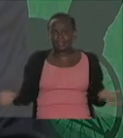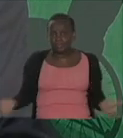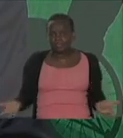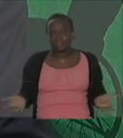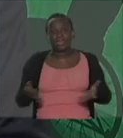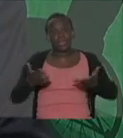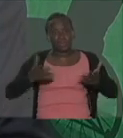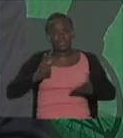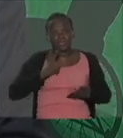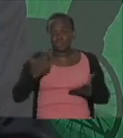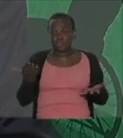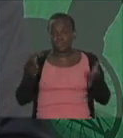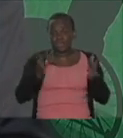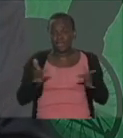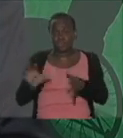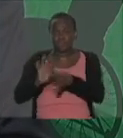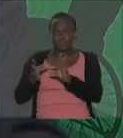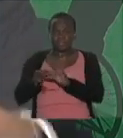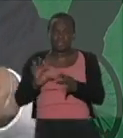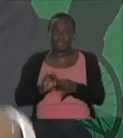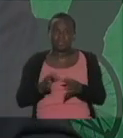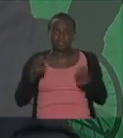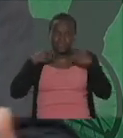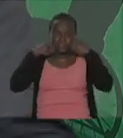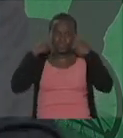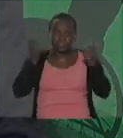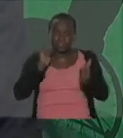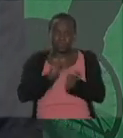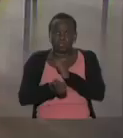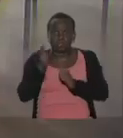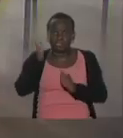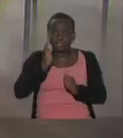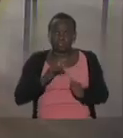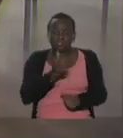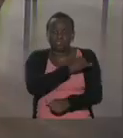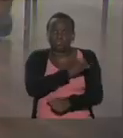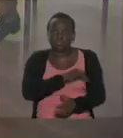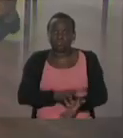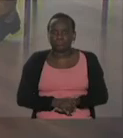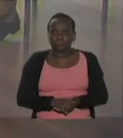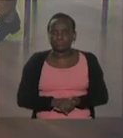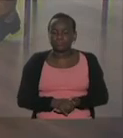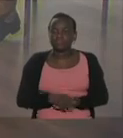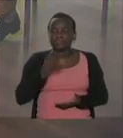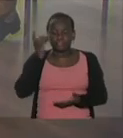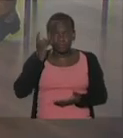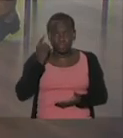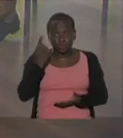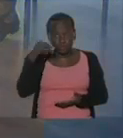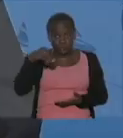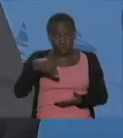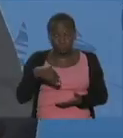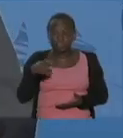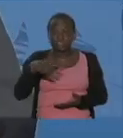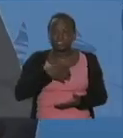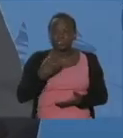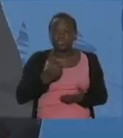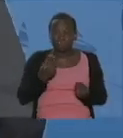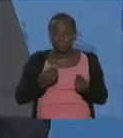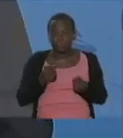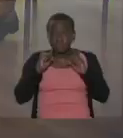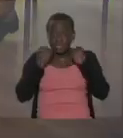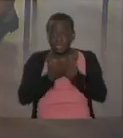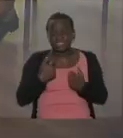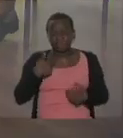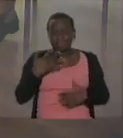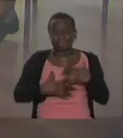largado o que nós temos hoje é um largado Olímpico e isso é uma vergonha pro esporte brasileiro e pro Rio de Janeiro Deputado Milton Rangel tem um minuto seu sentimento